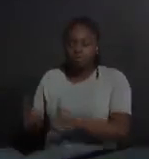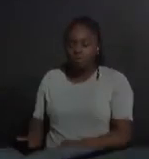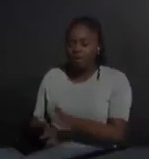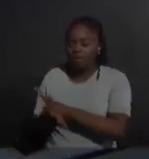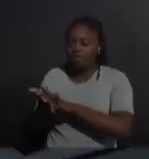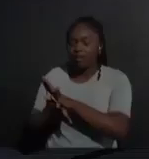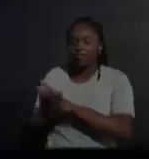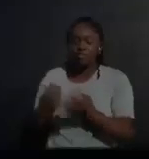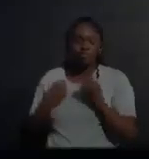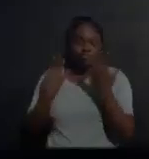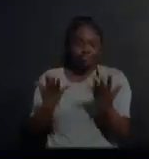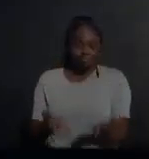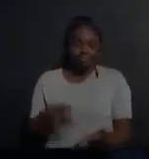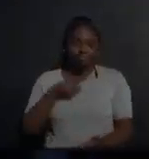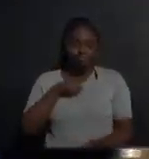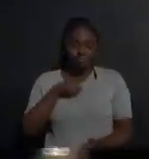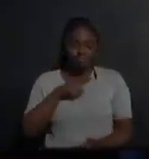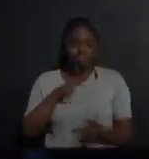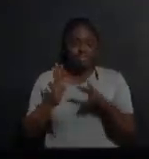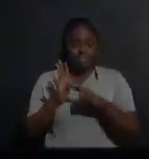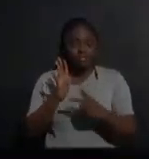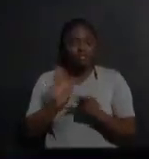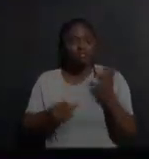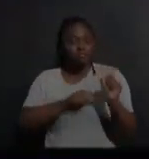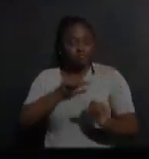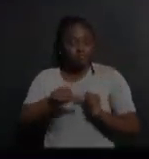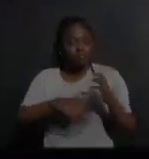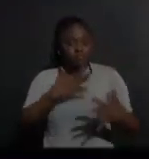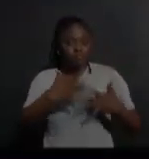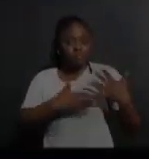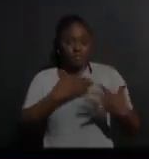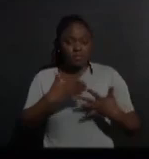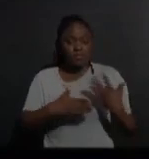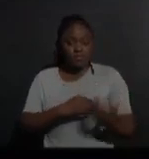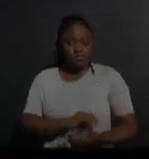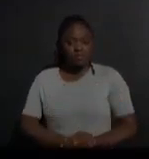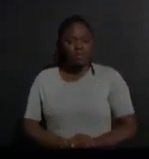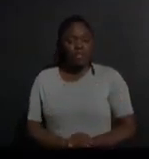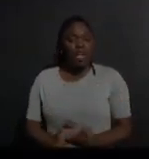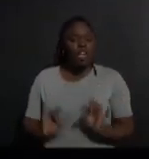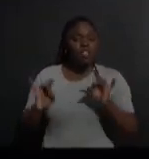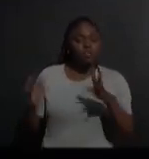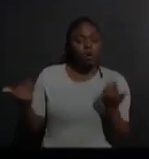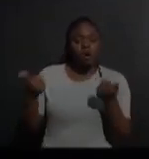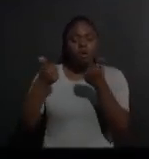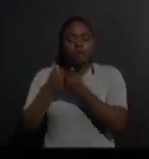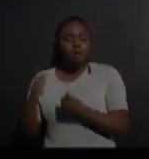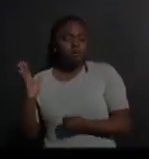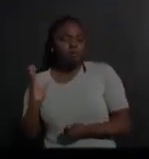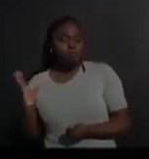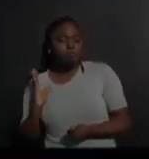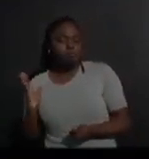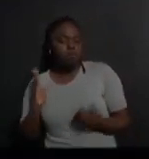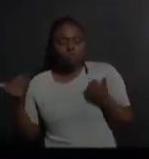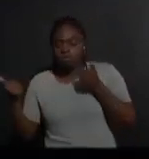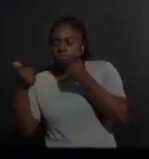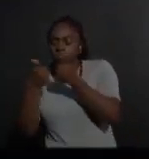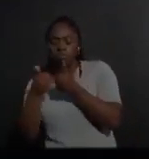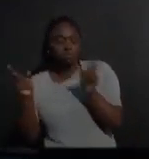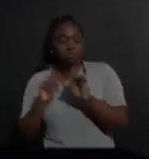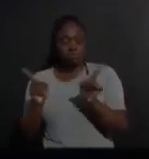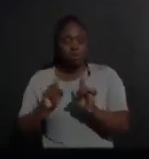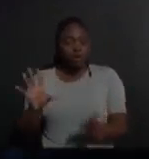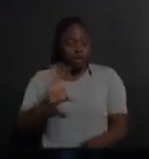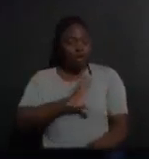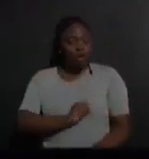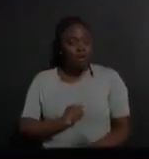Isso fala de avivamento. Avivamento não é se aproximar só dos ricos, não, e dos. Não. É você amar todo mundo,